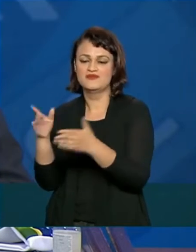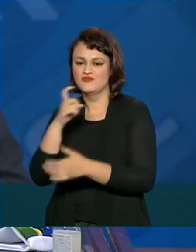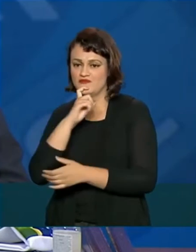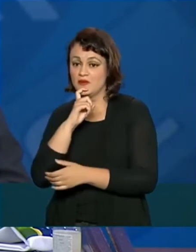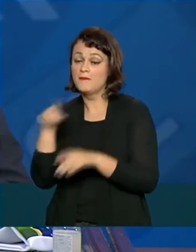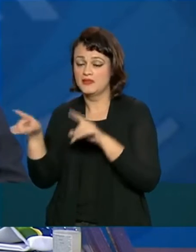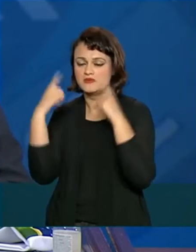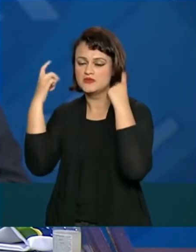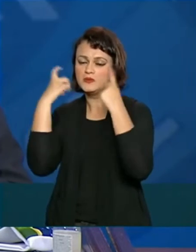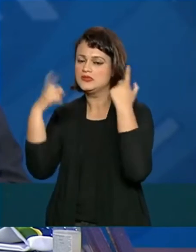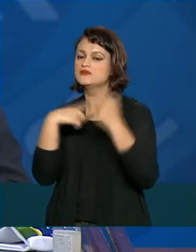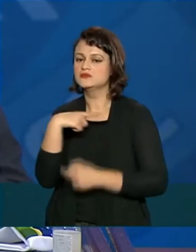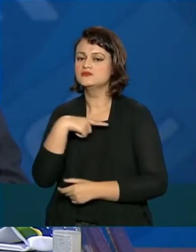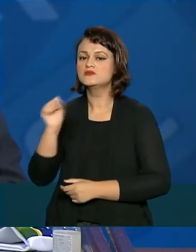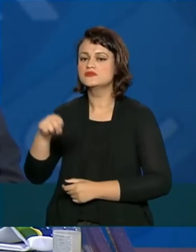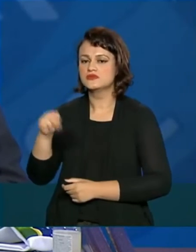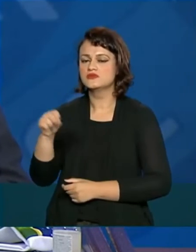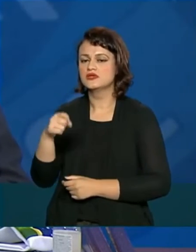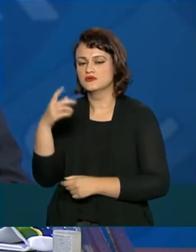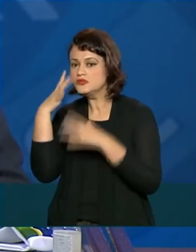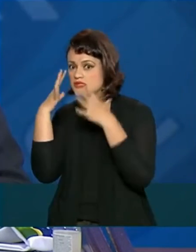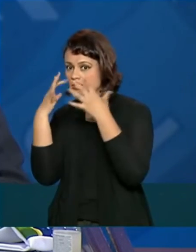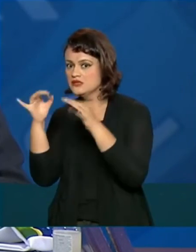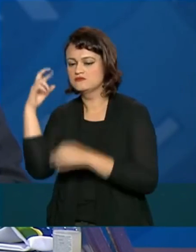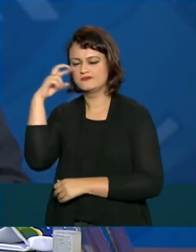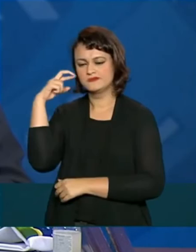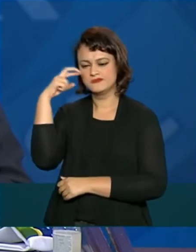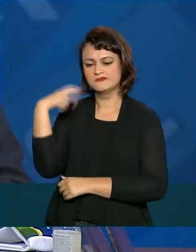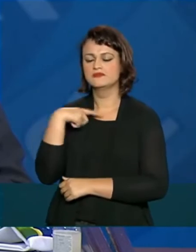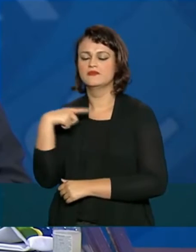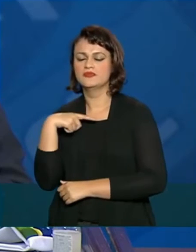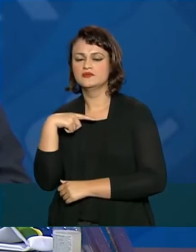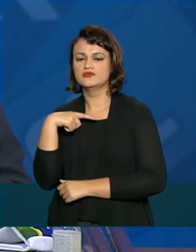uma preocupação nossa, e estamos atentos e estamos